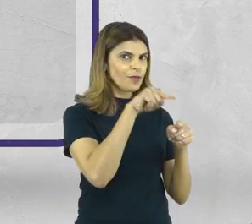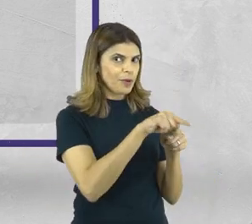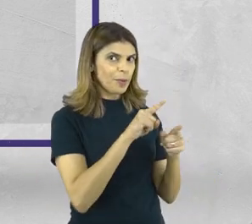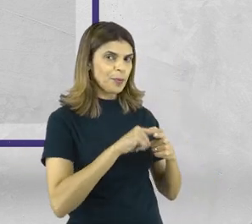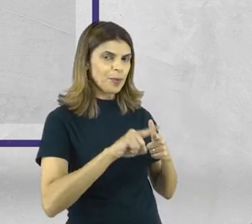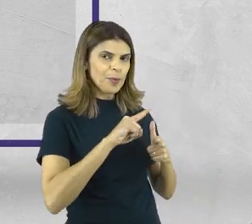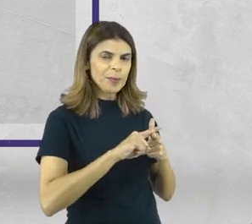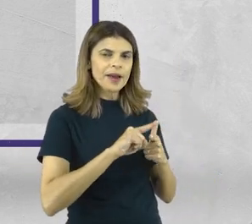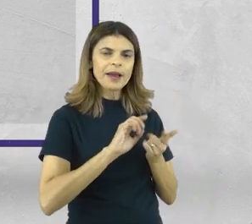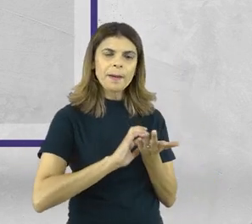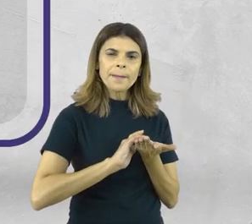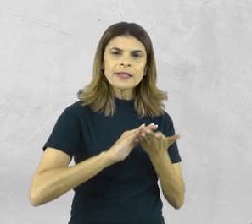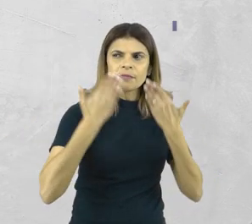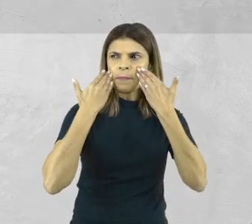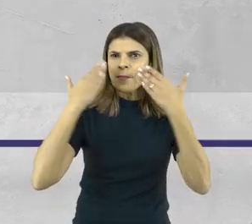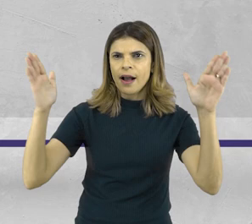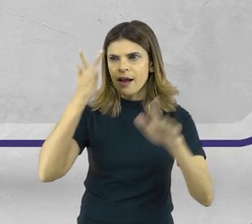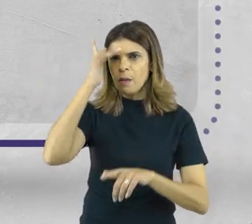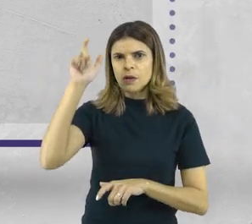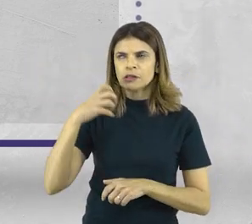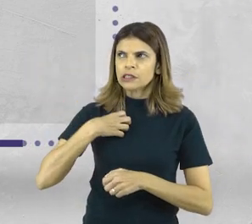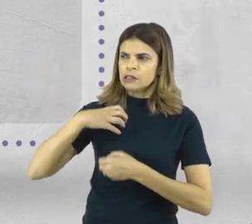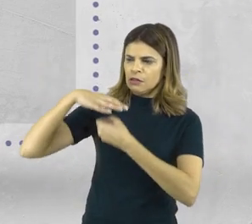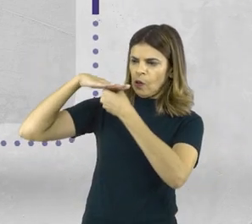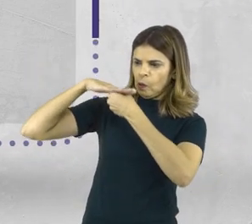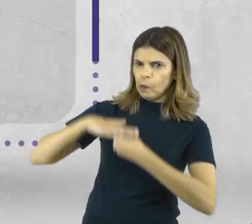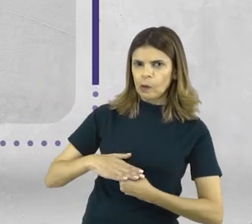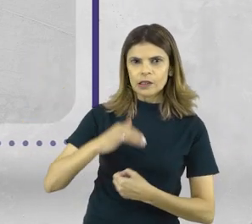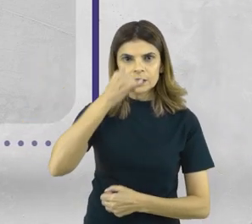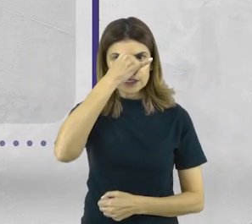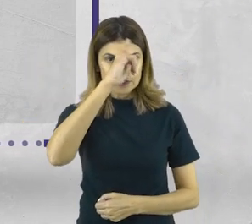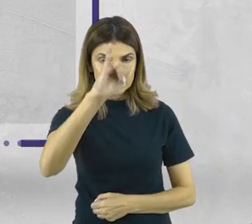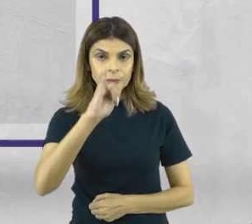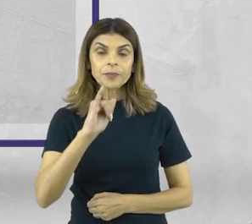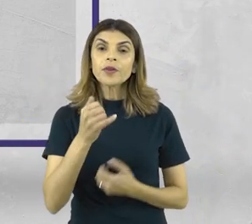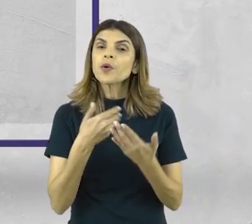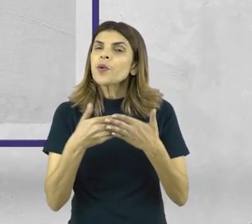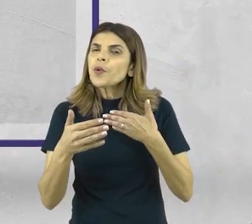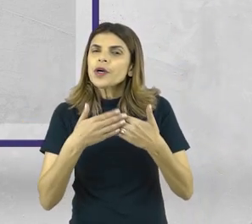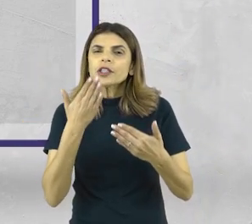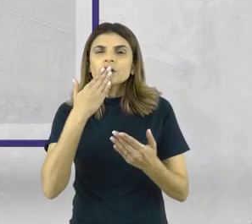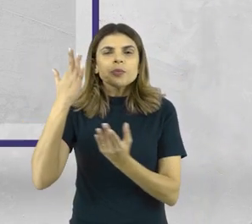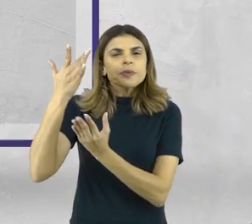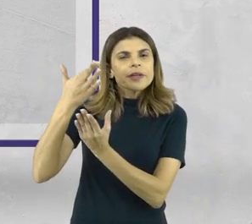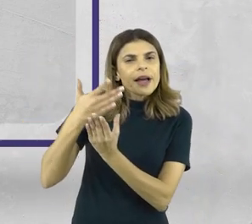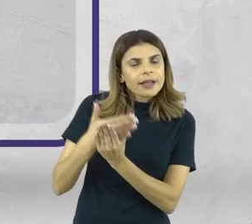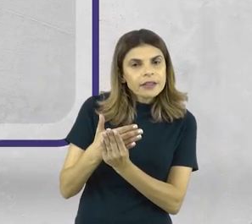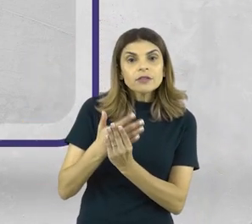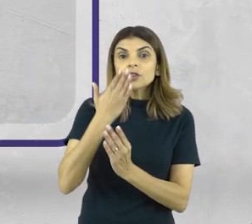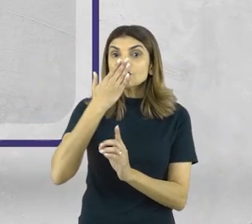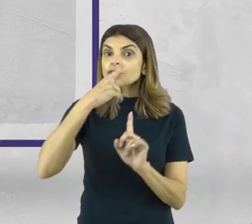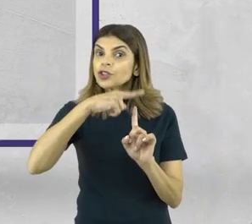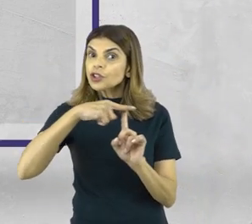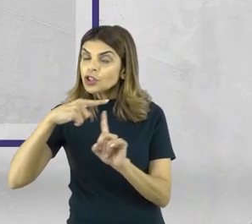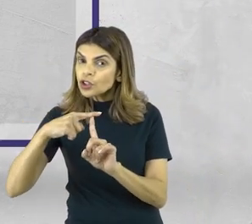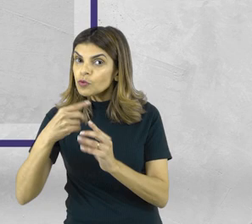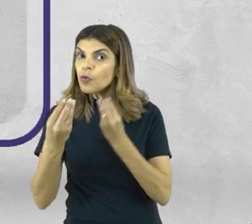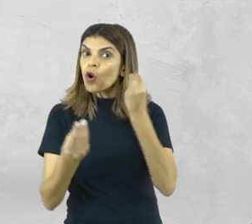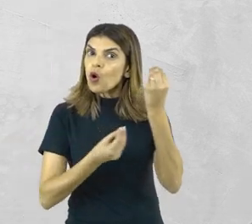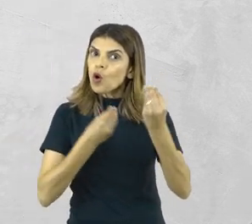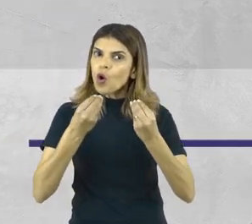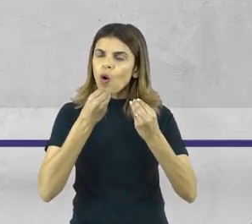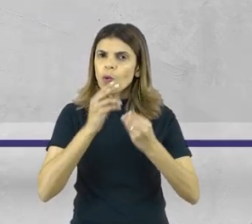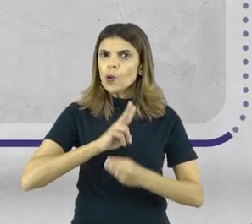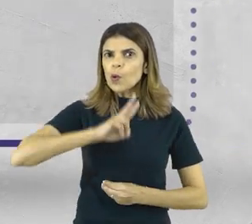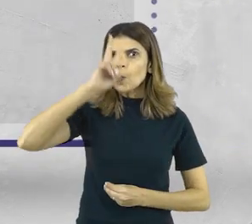Evite mensagens públicas. Ao enviar arquivos, esteja atento ao tipo, formato e